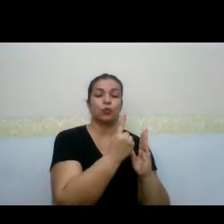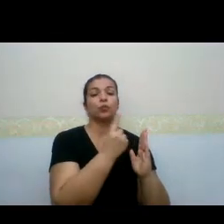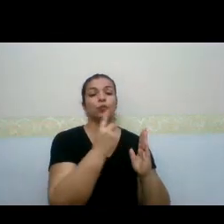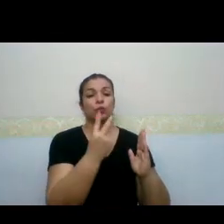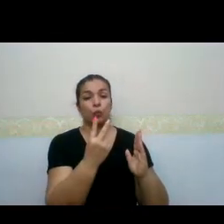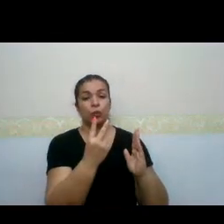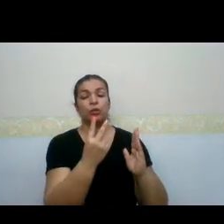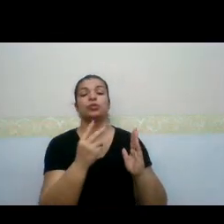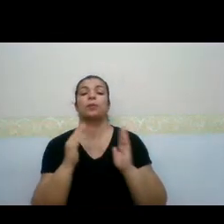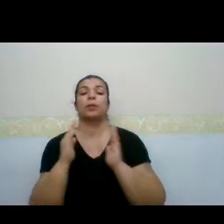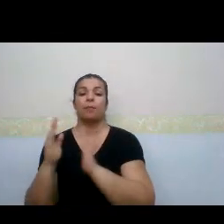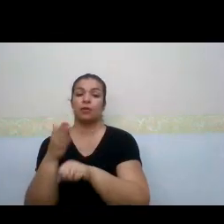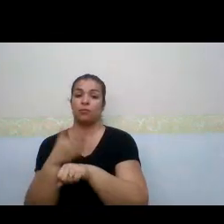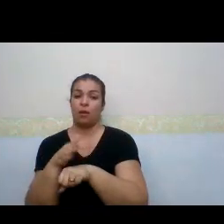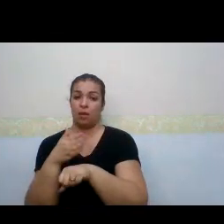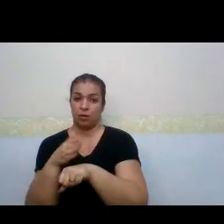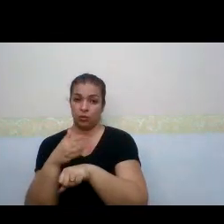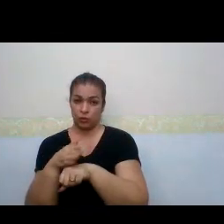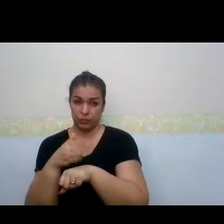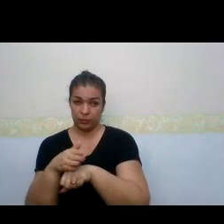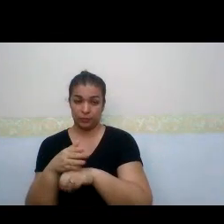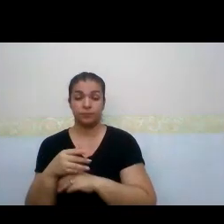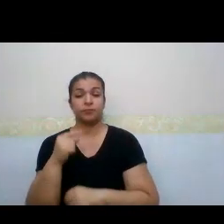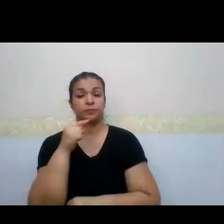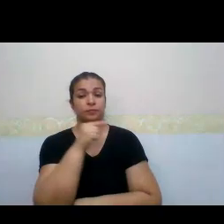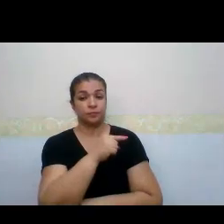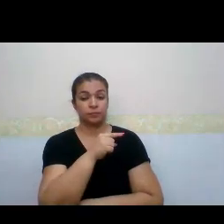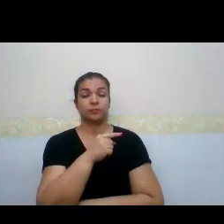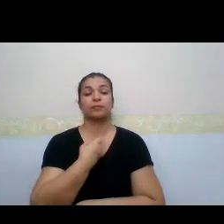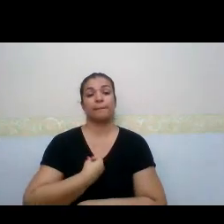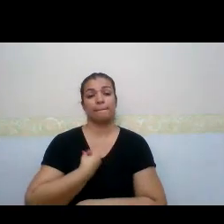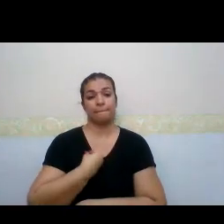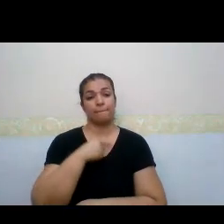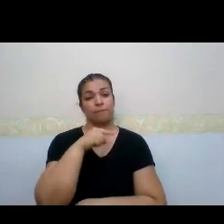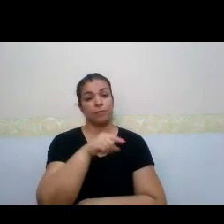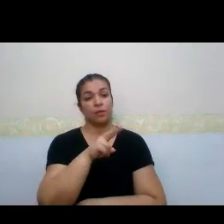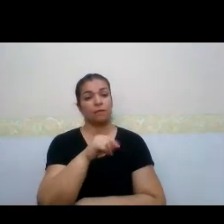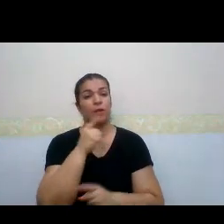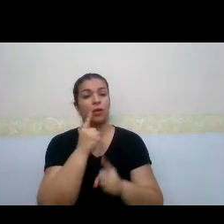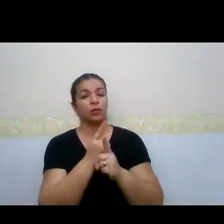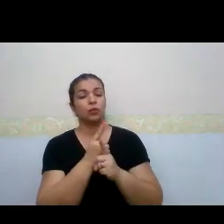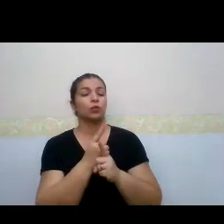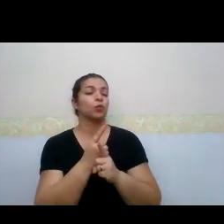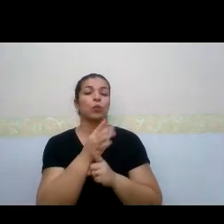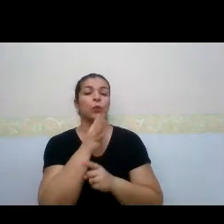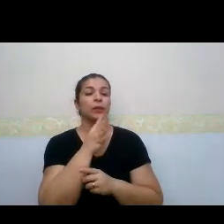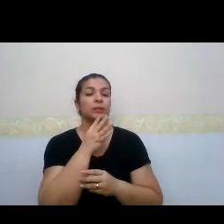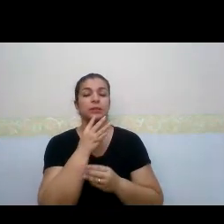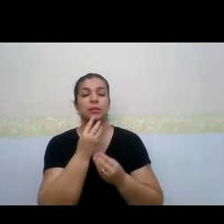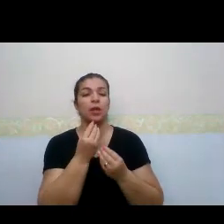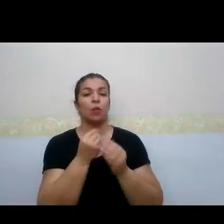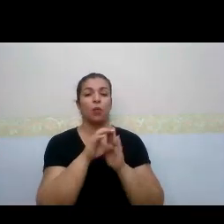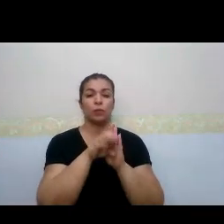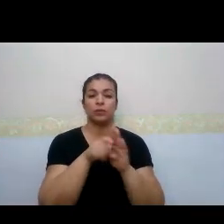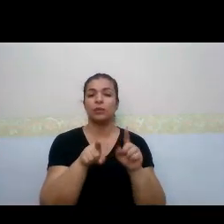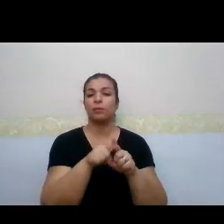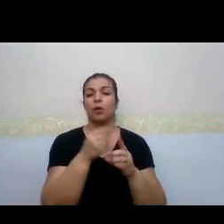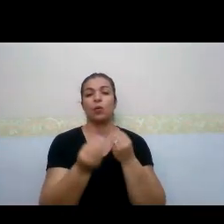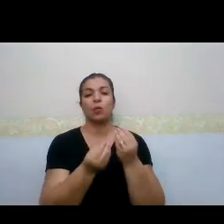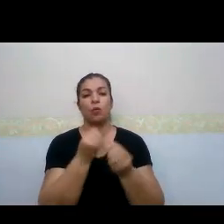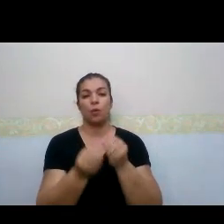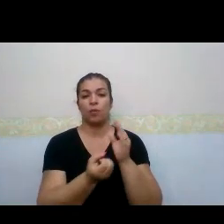prática. Na presente etapa, você irá conhecer a definição e como elaborar a ementa. Para iniciar os